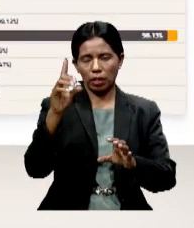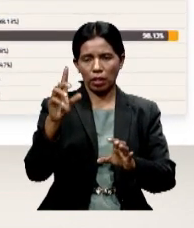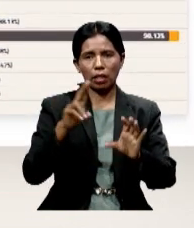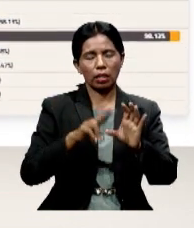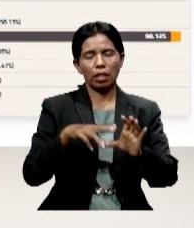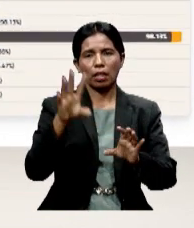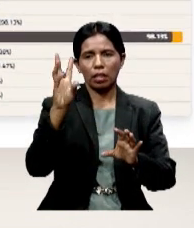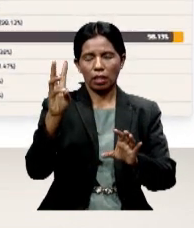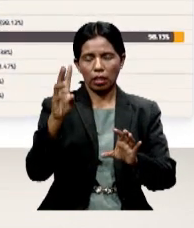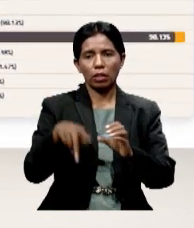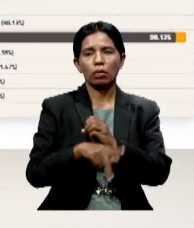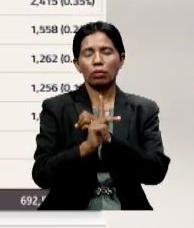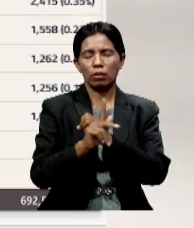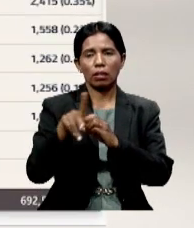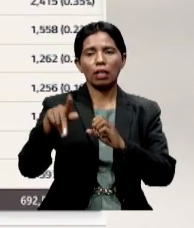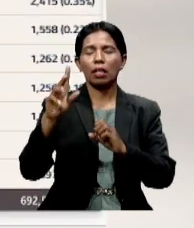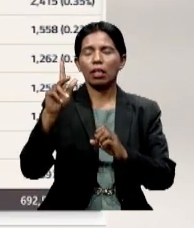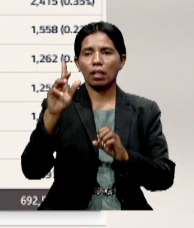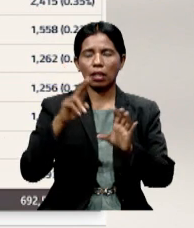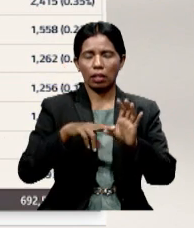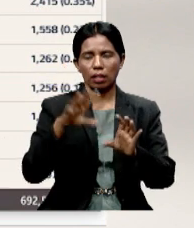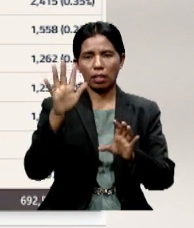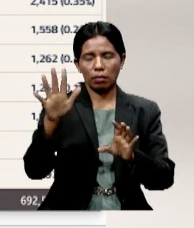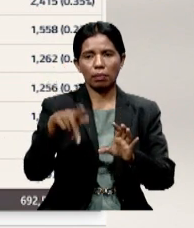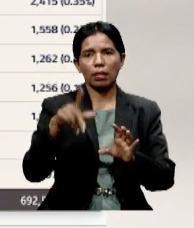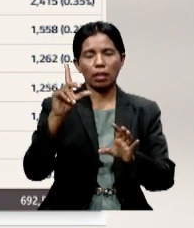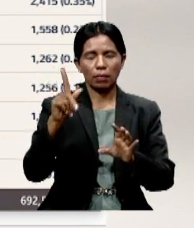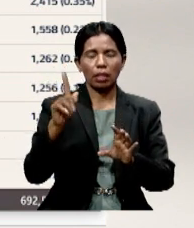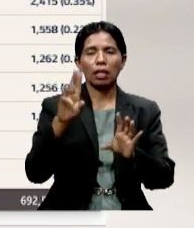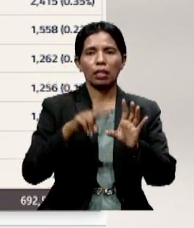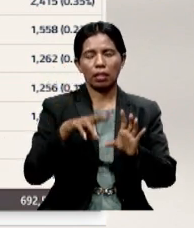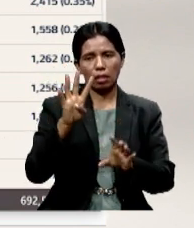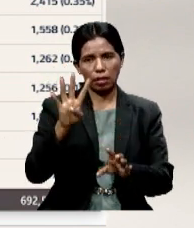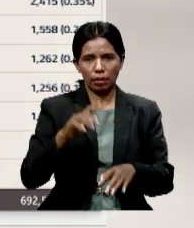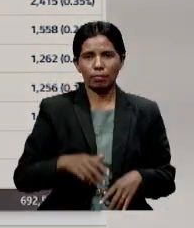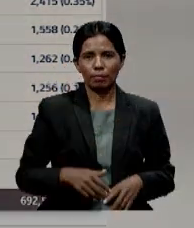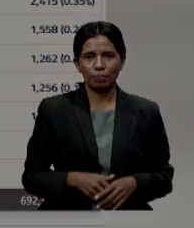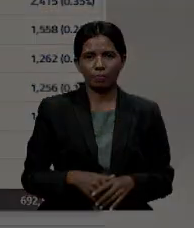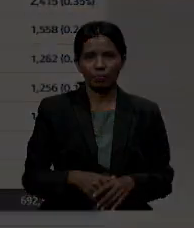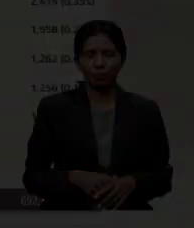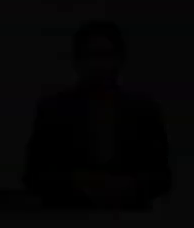nen, Kunto cadeira lima, no PLP cadeira hat. Jimmy Fernandes, Juvel da Costa, GMN.